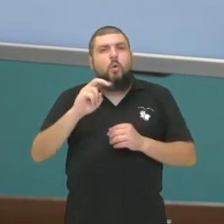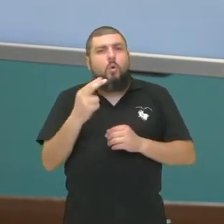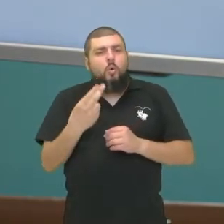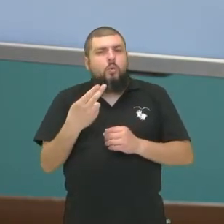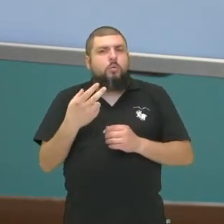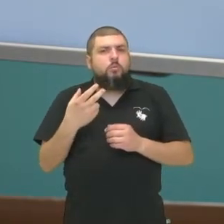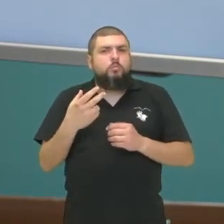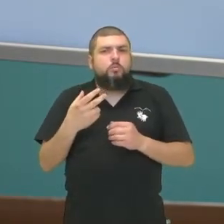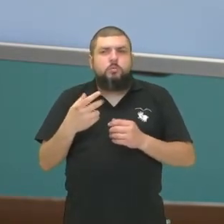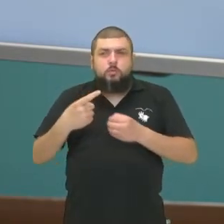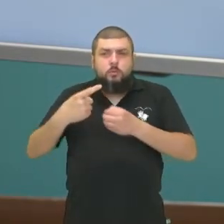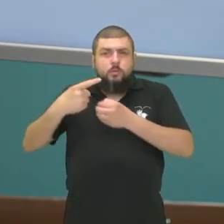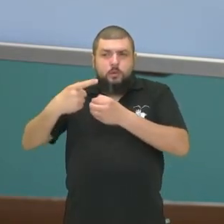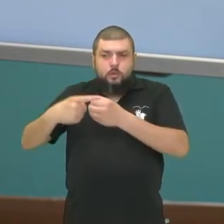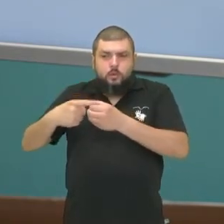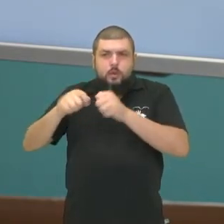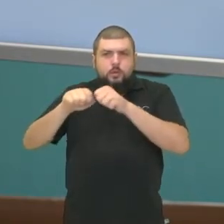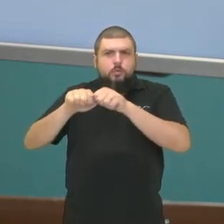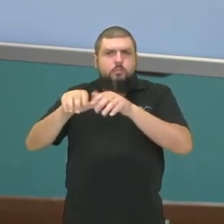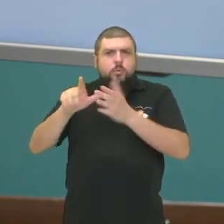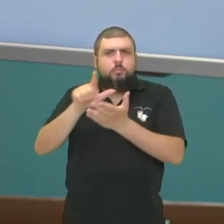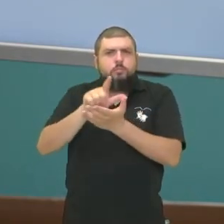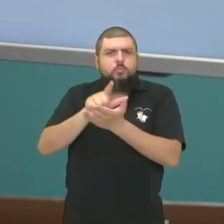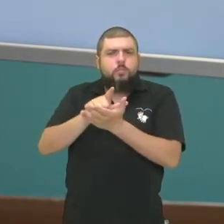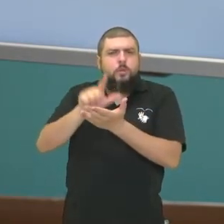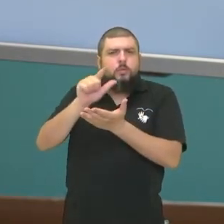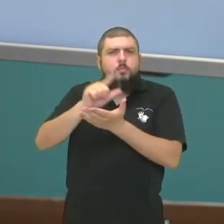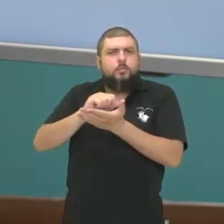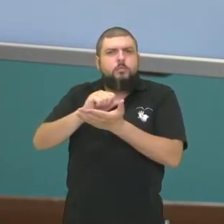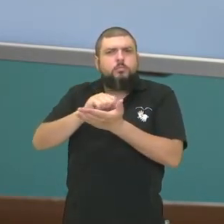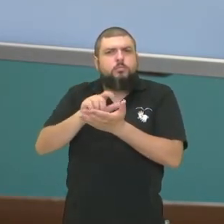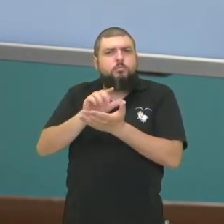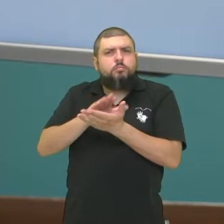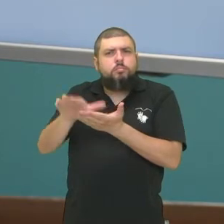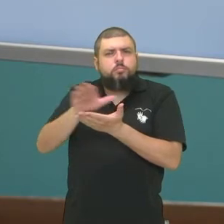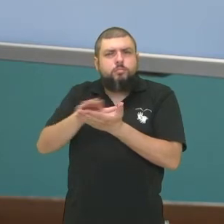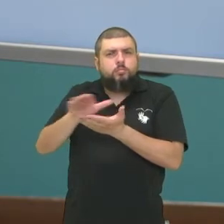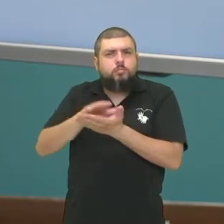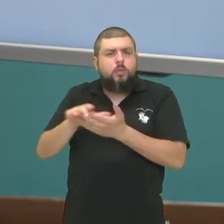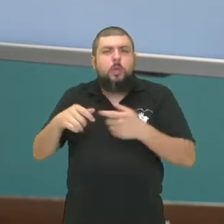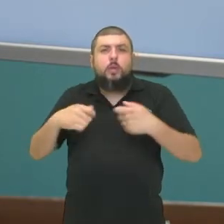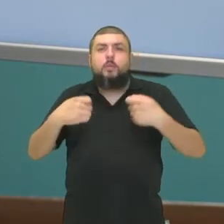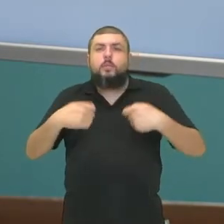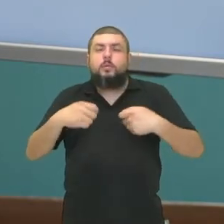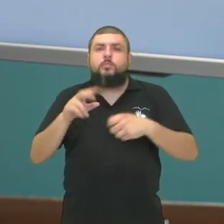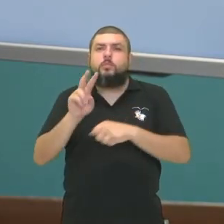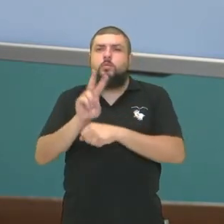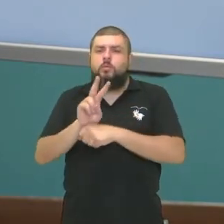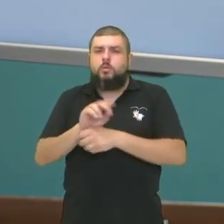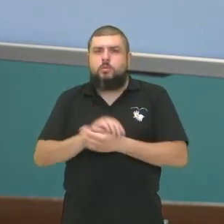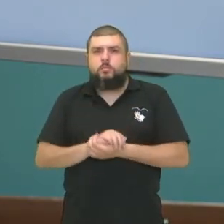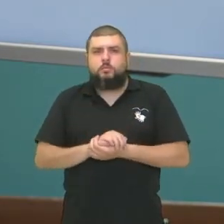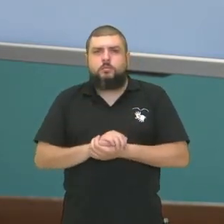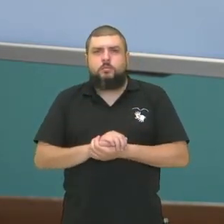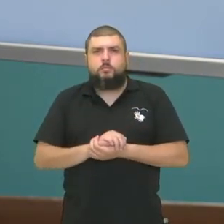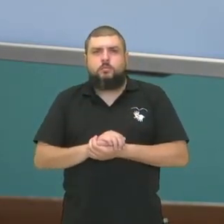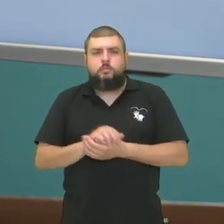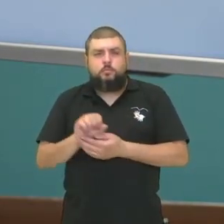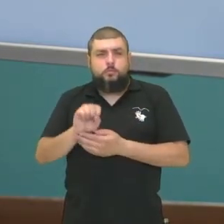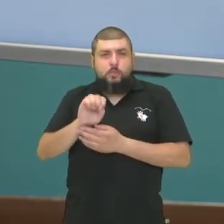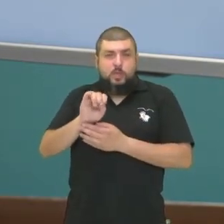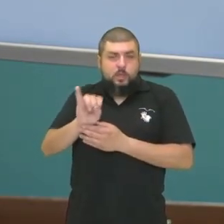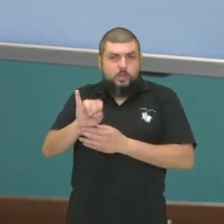em um estado, é necessário esse cuidado com a linguagem. Se fosse uma linguagem coloquial, uma linguagem popular,